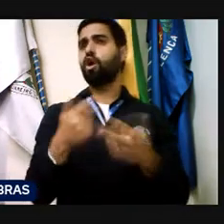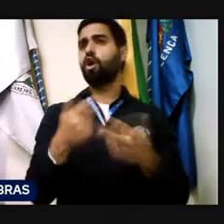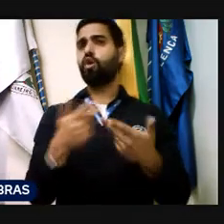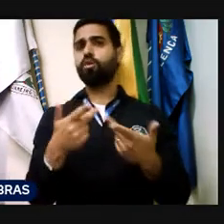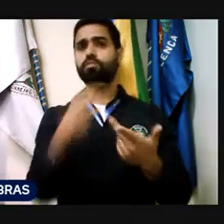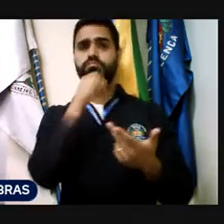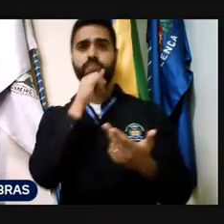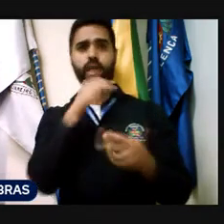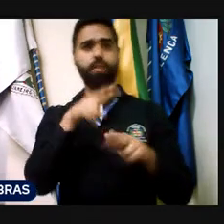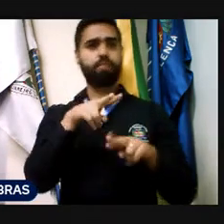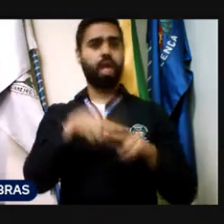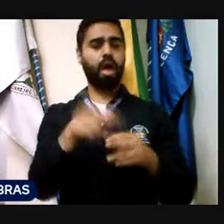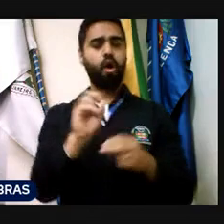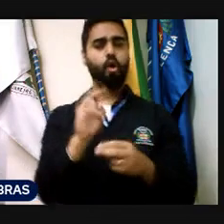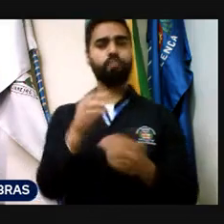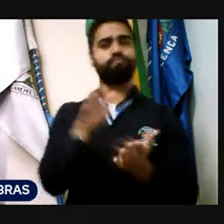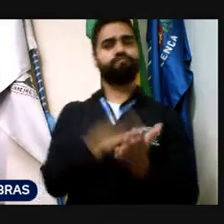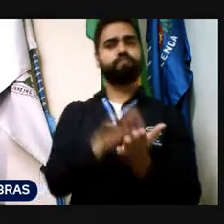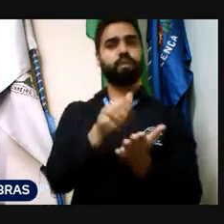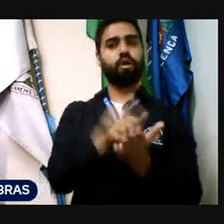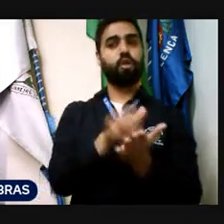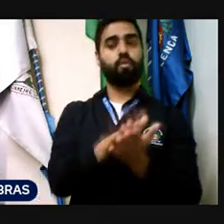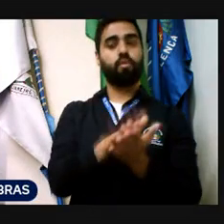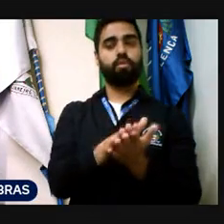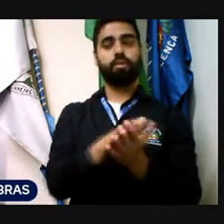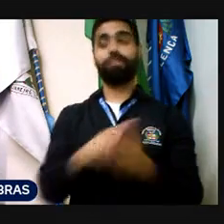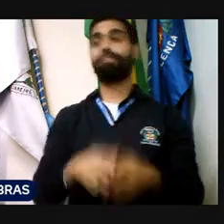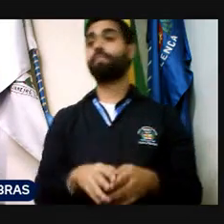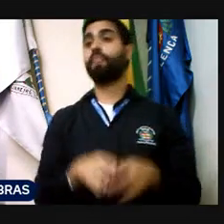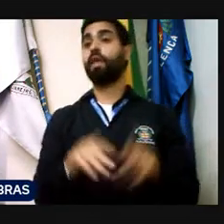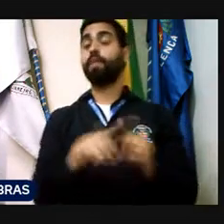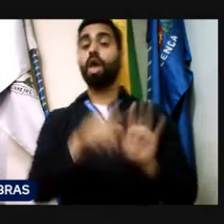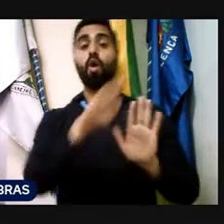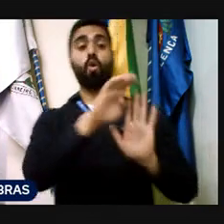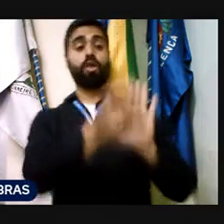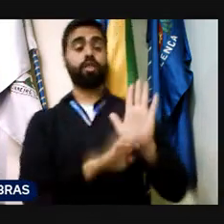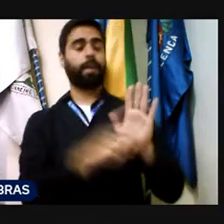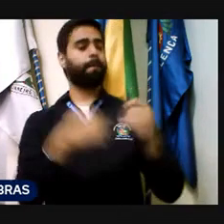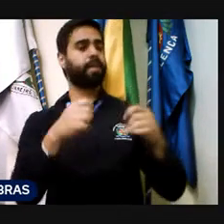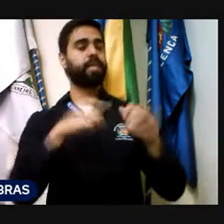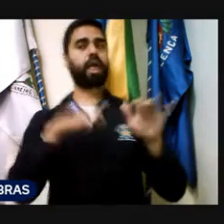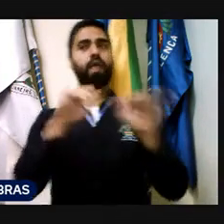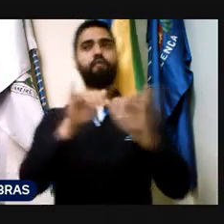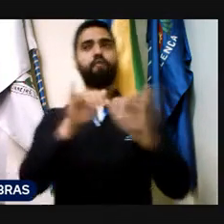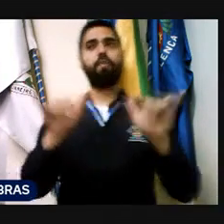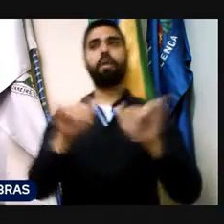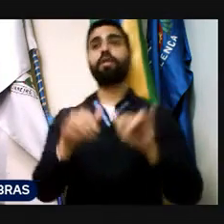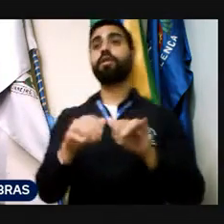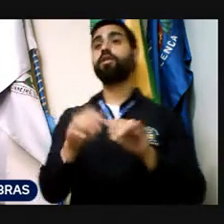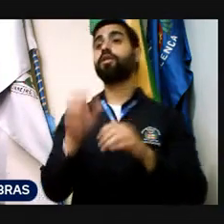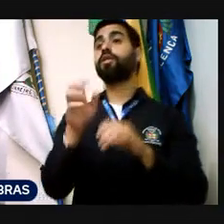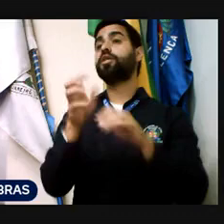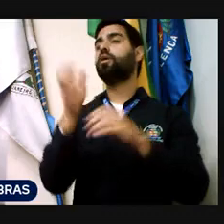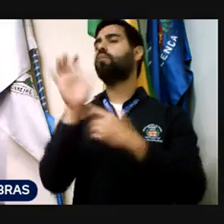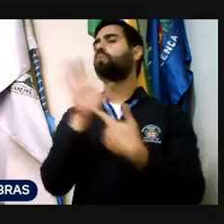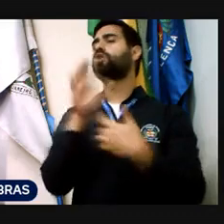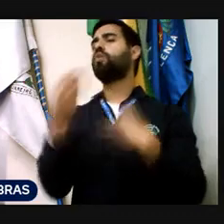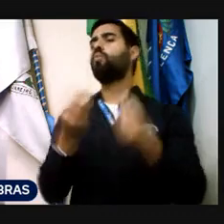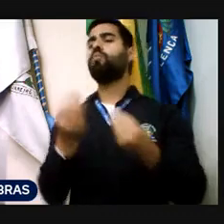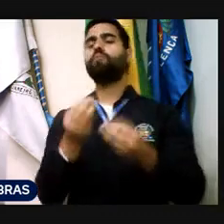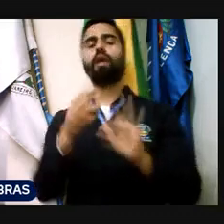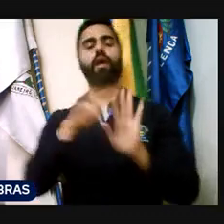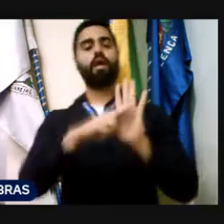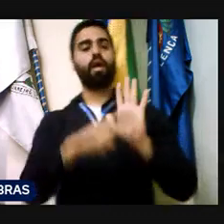cabíveis. Artigo 3º. O edital público deverá conter a isenção de que trata essa lei, definindo as regras. Artigo 4º. O